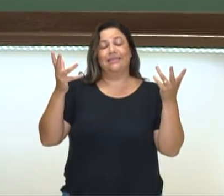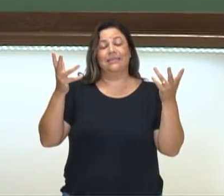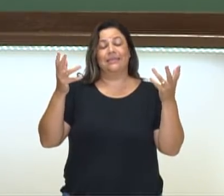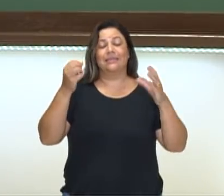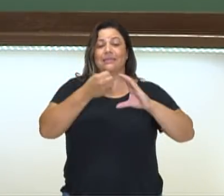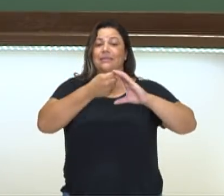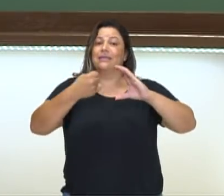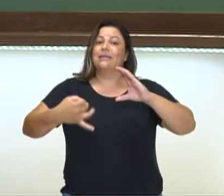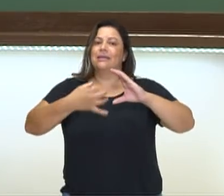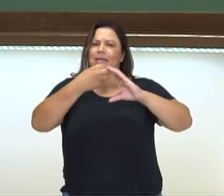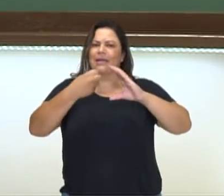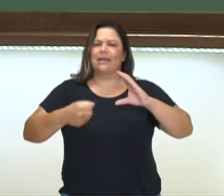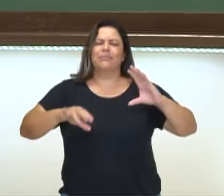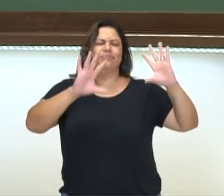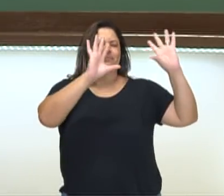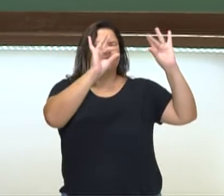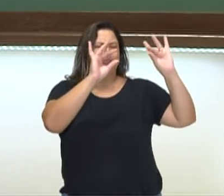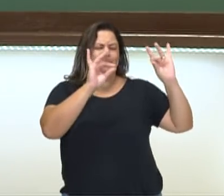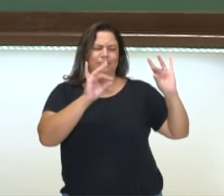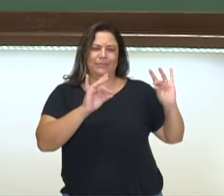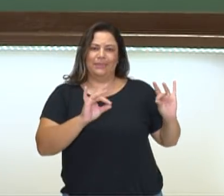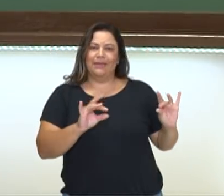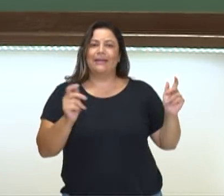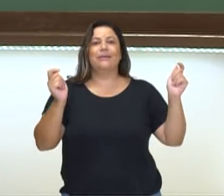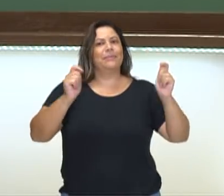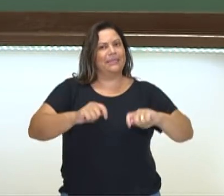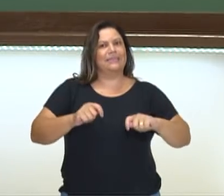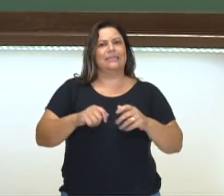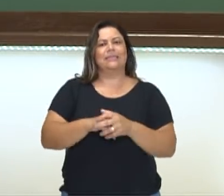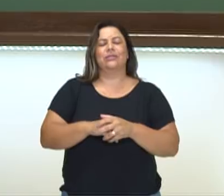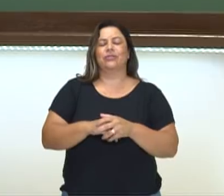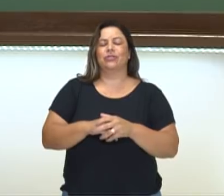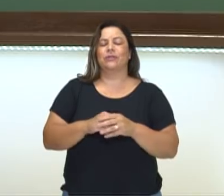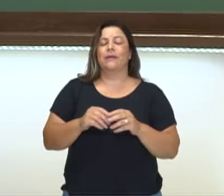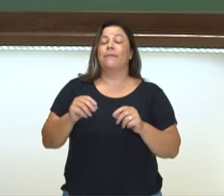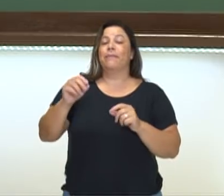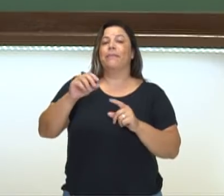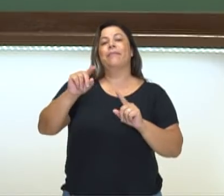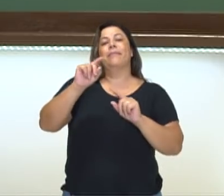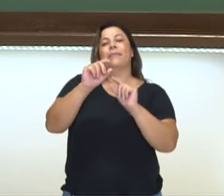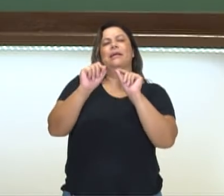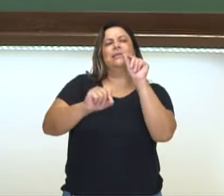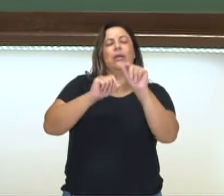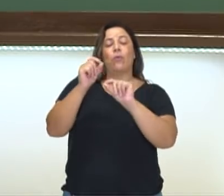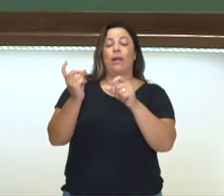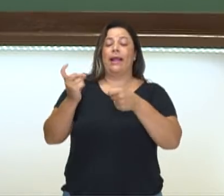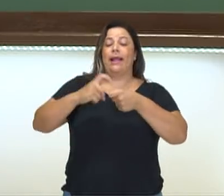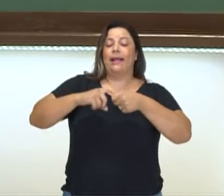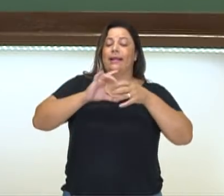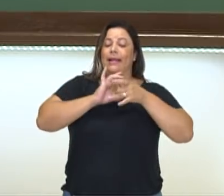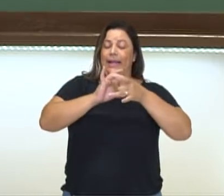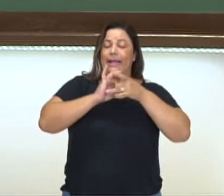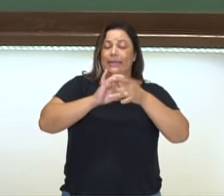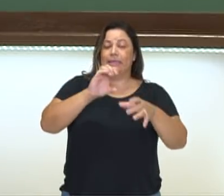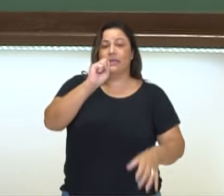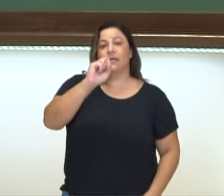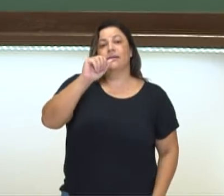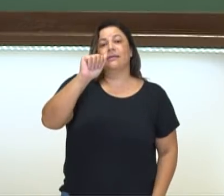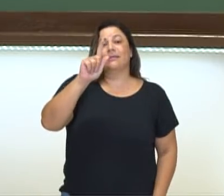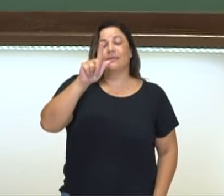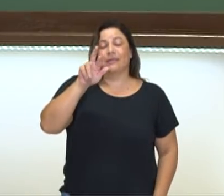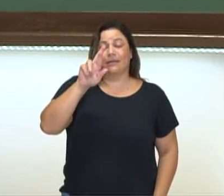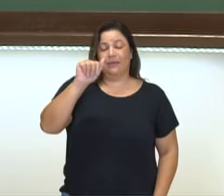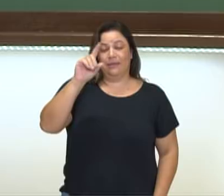e estéticas bastante populares para o sagrado. É a ligação entre o sagrado e o popular. E no